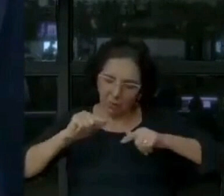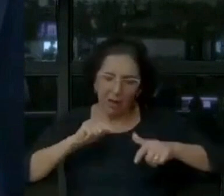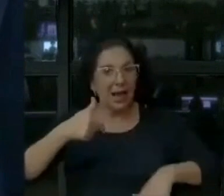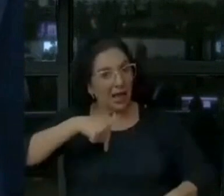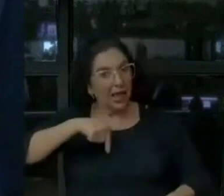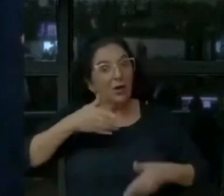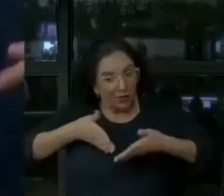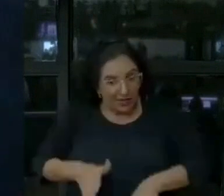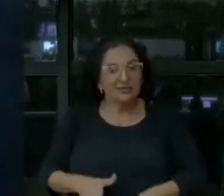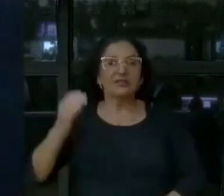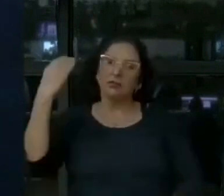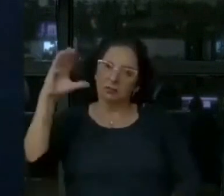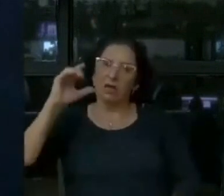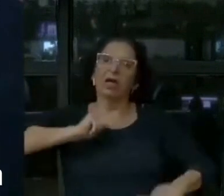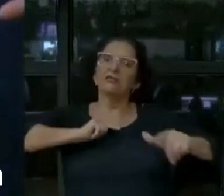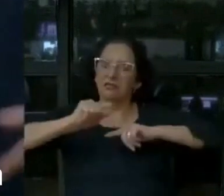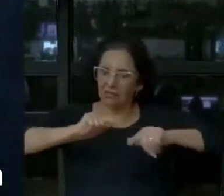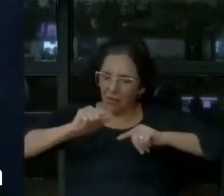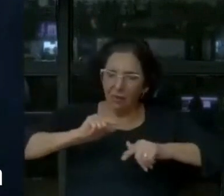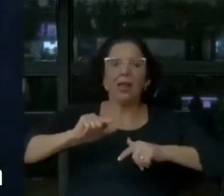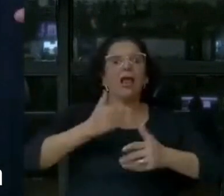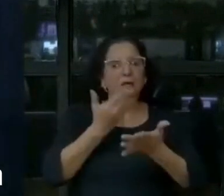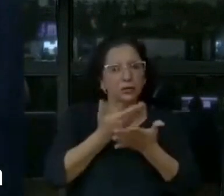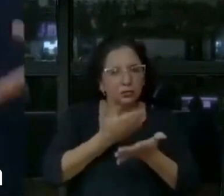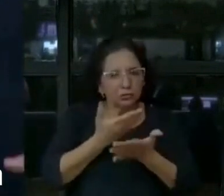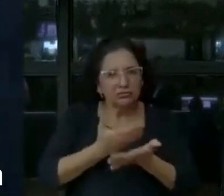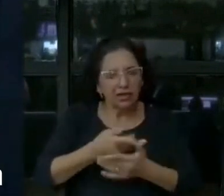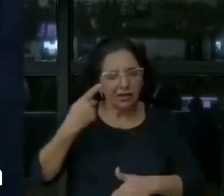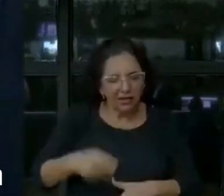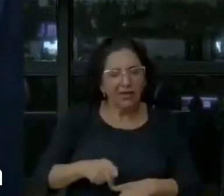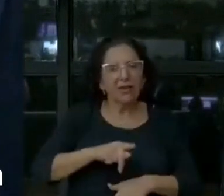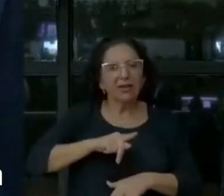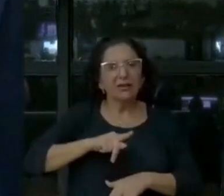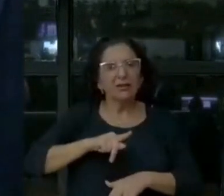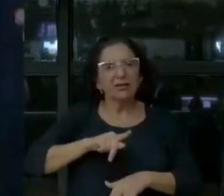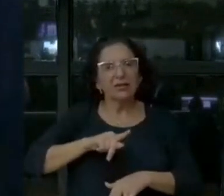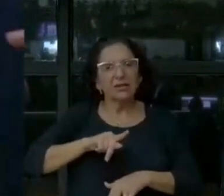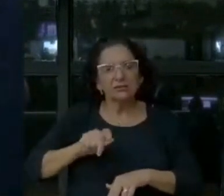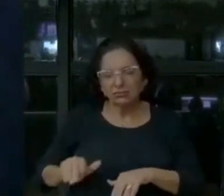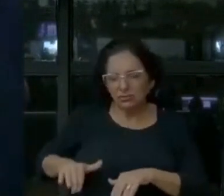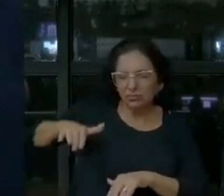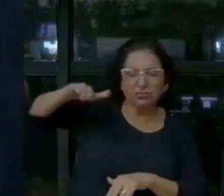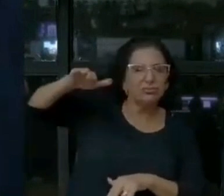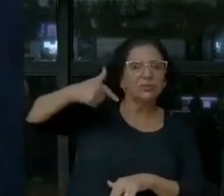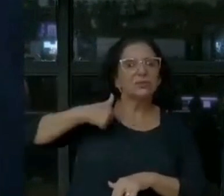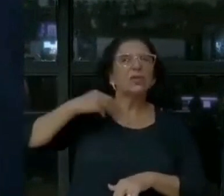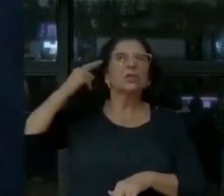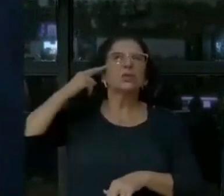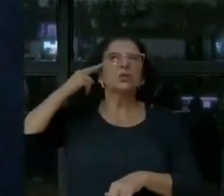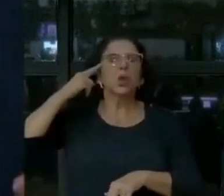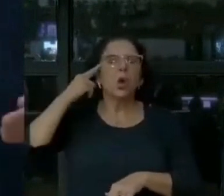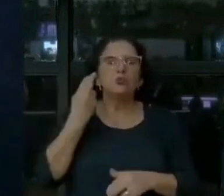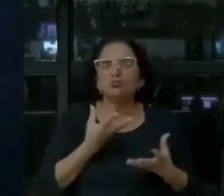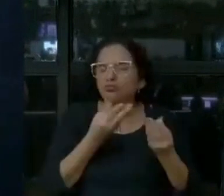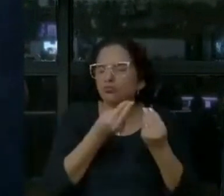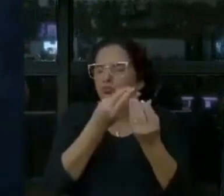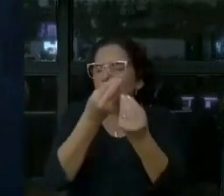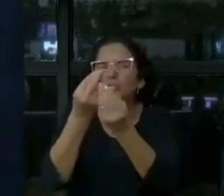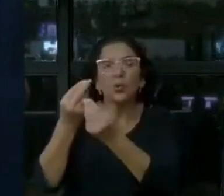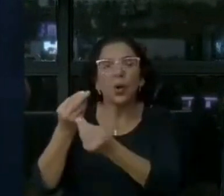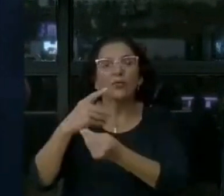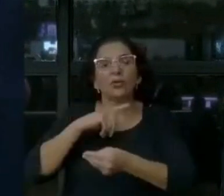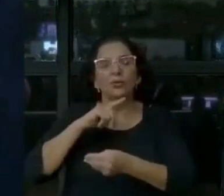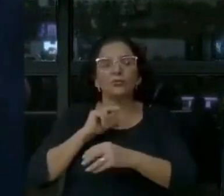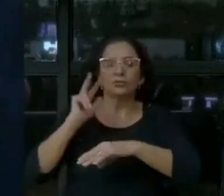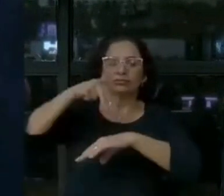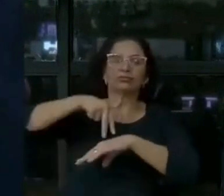em Contagem, trabalhei, estudei a minha vida inteira aqui em Contagem, e tinha um único sonho, de um dia poder